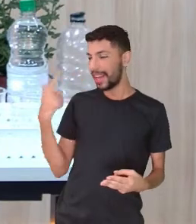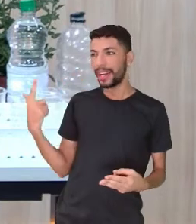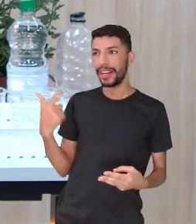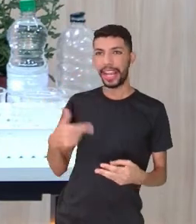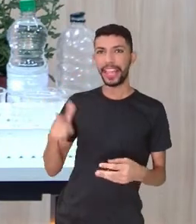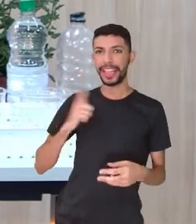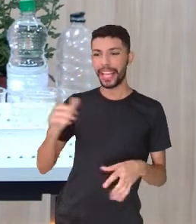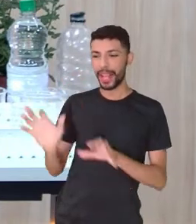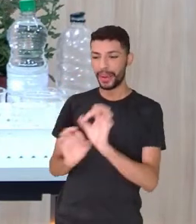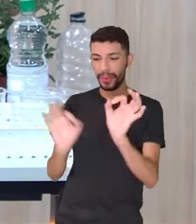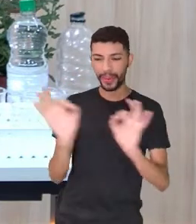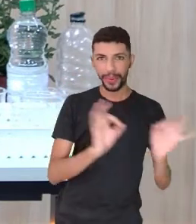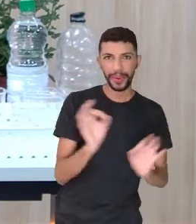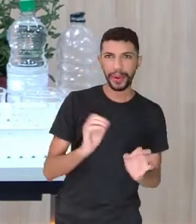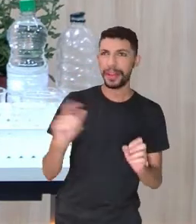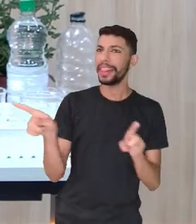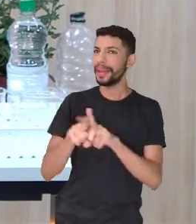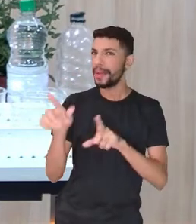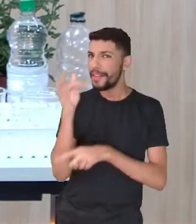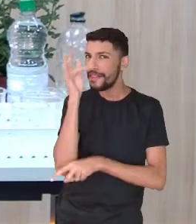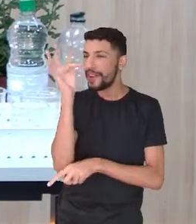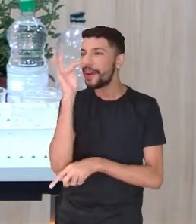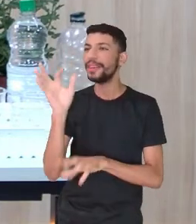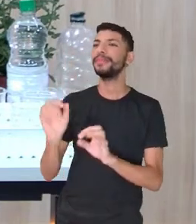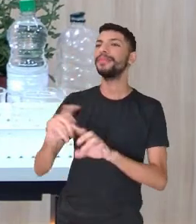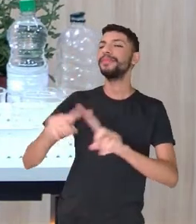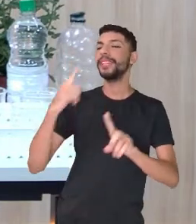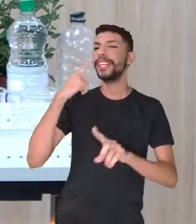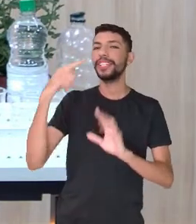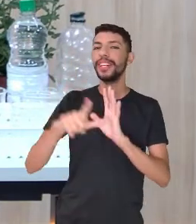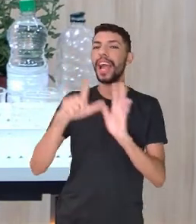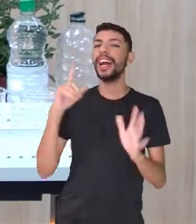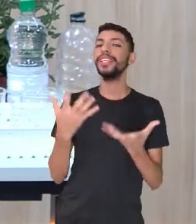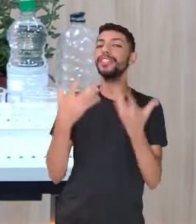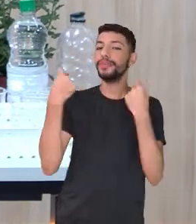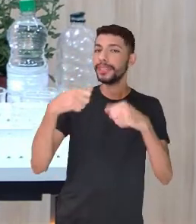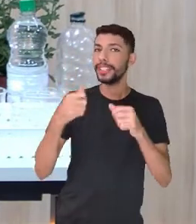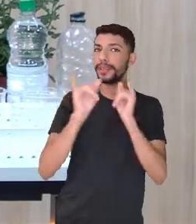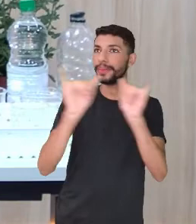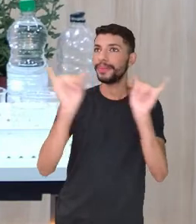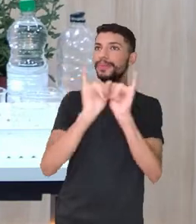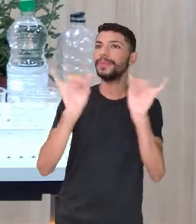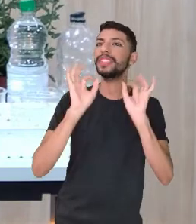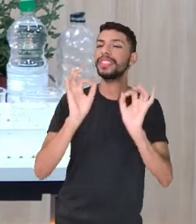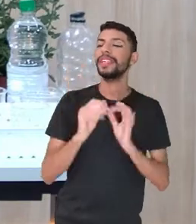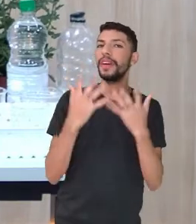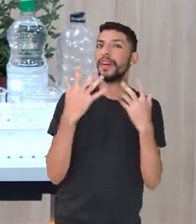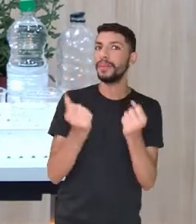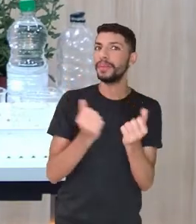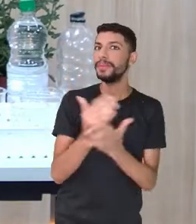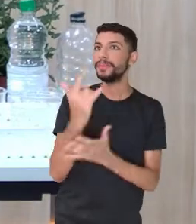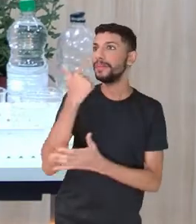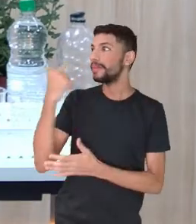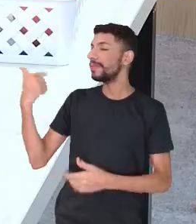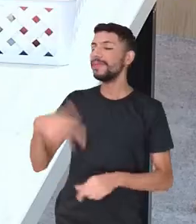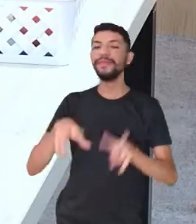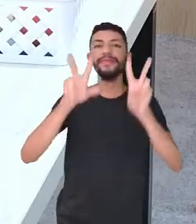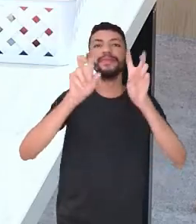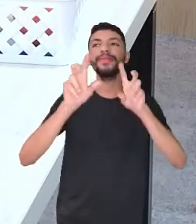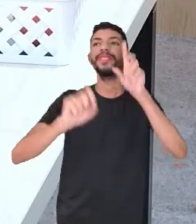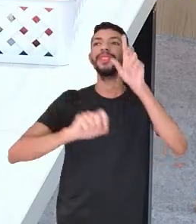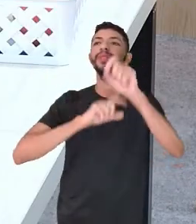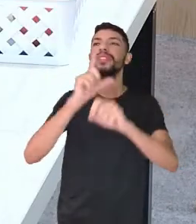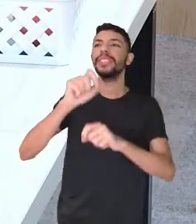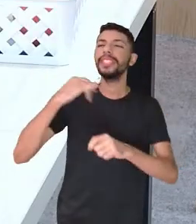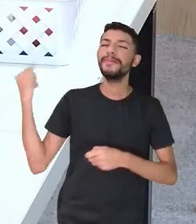enfeitada, até flores tem. Mas antes, vamos ver alguns avisos. Vamos começar? A questão aí, gente,